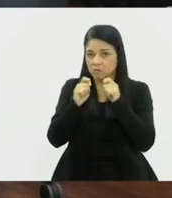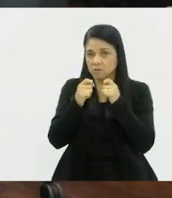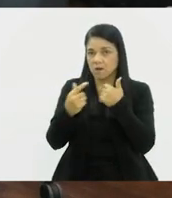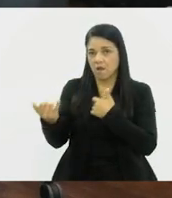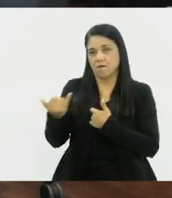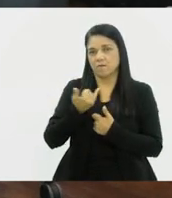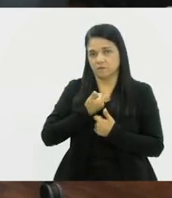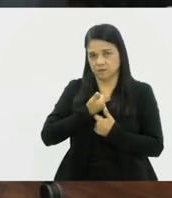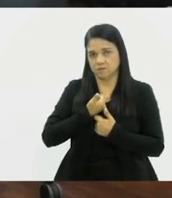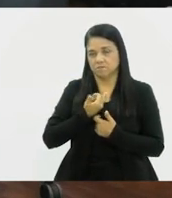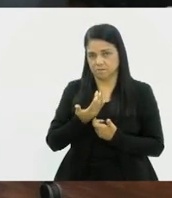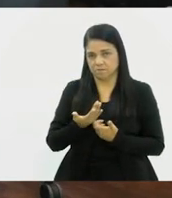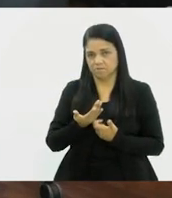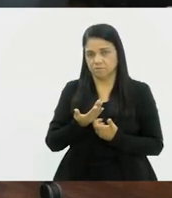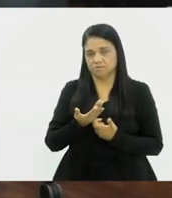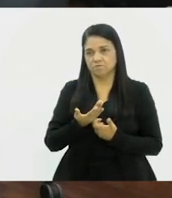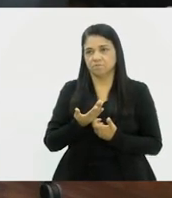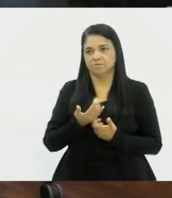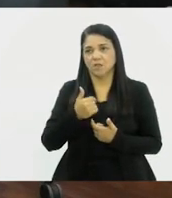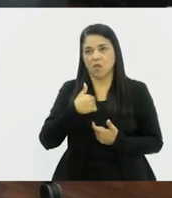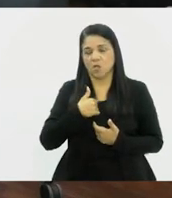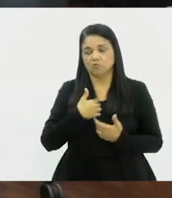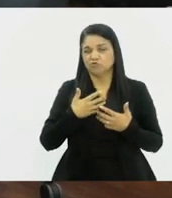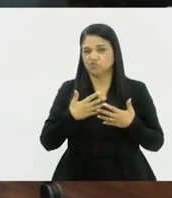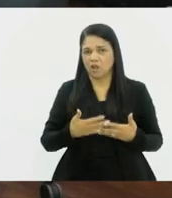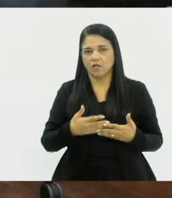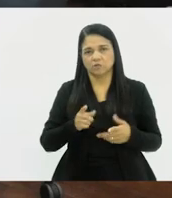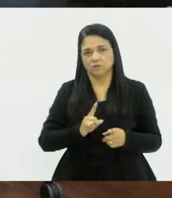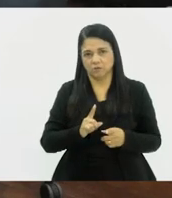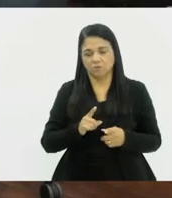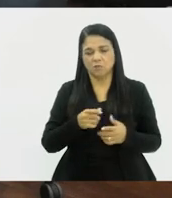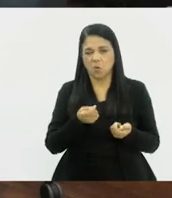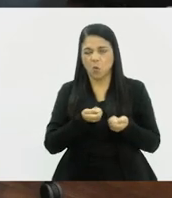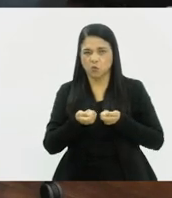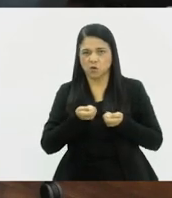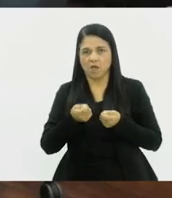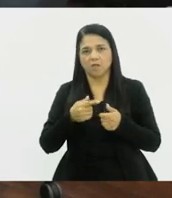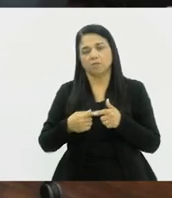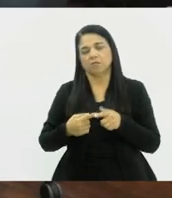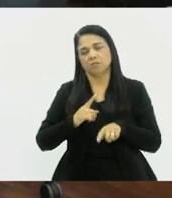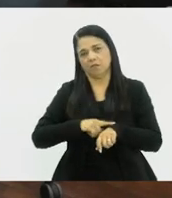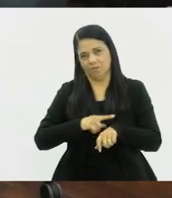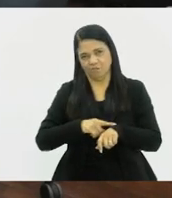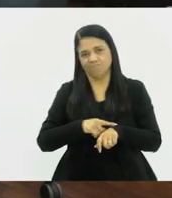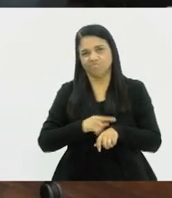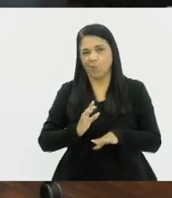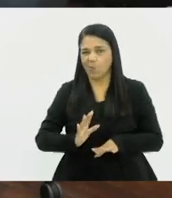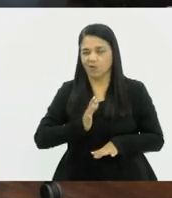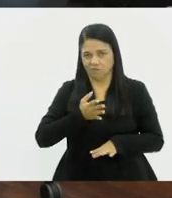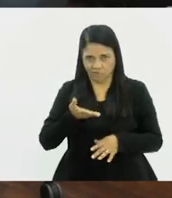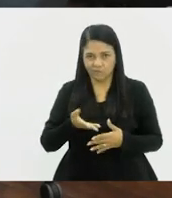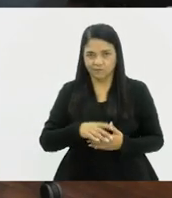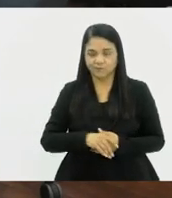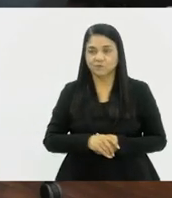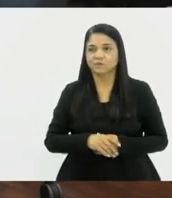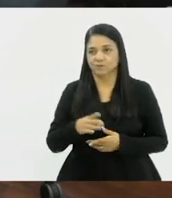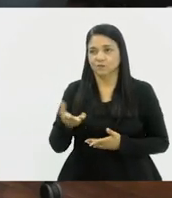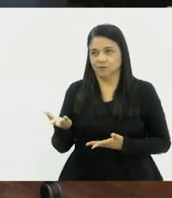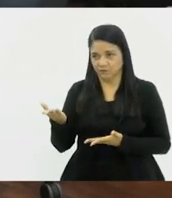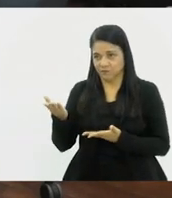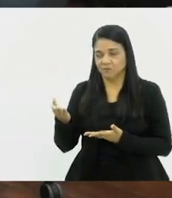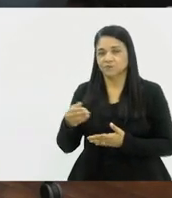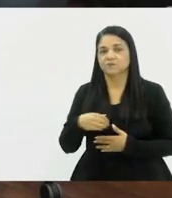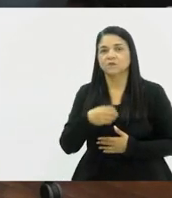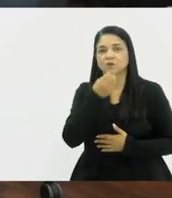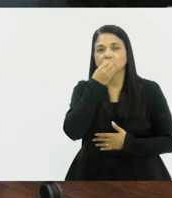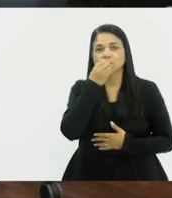um eu não seu eco chato de plantão fica controlando o tempo é a pior coisa que existe então Júlio palavra é sua boa